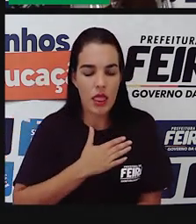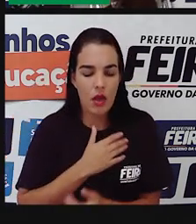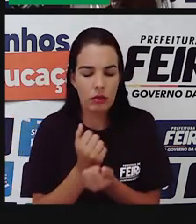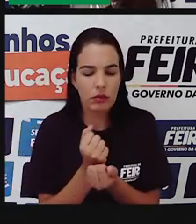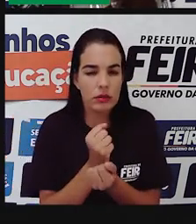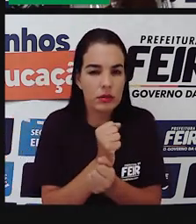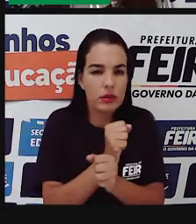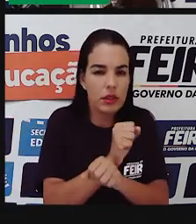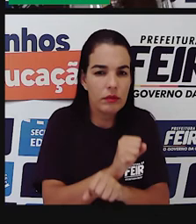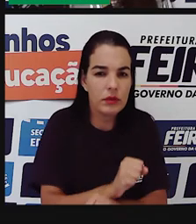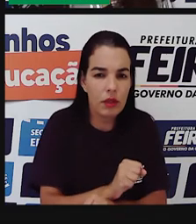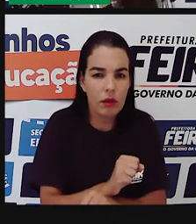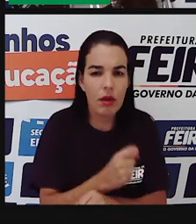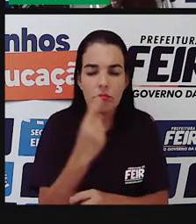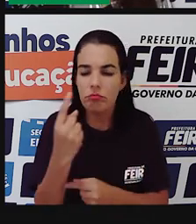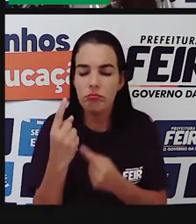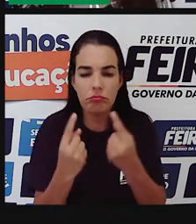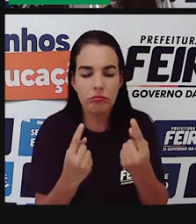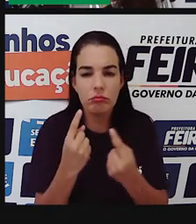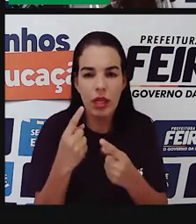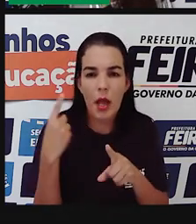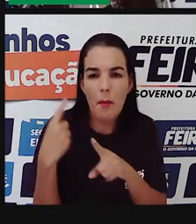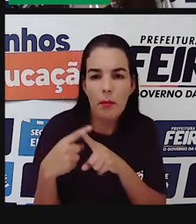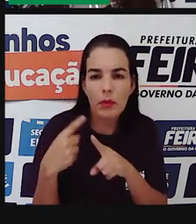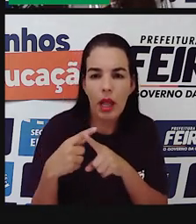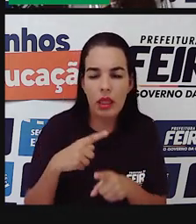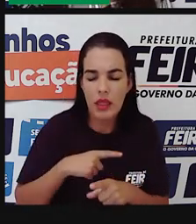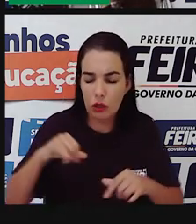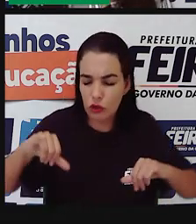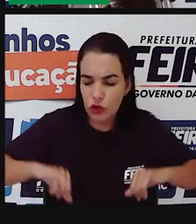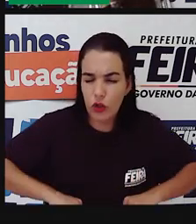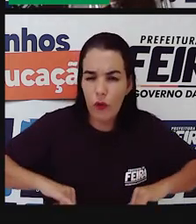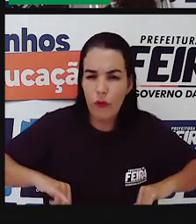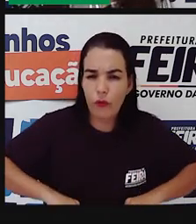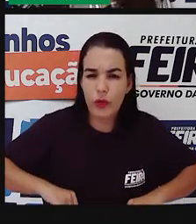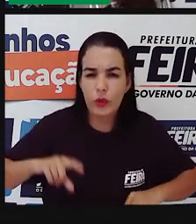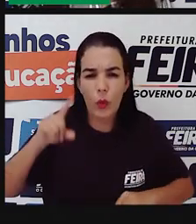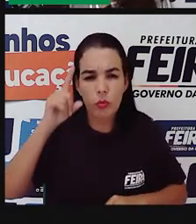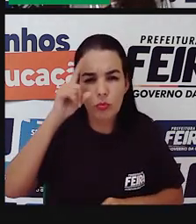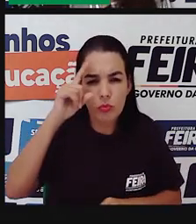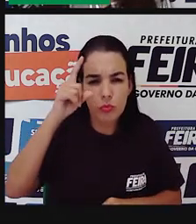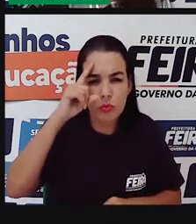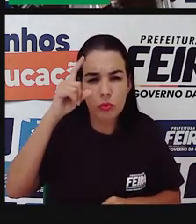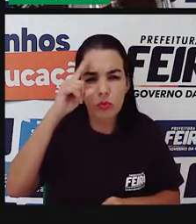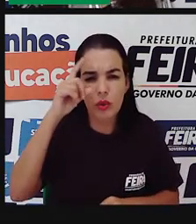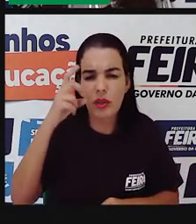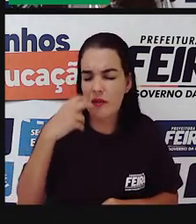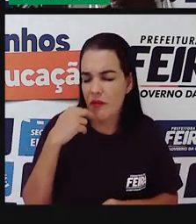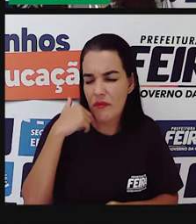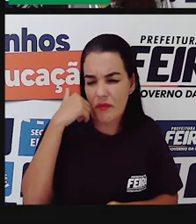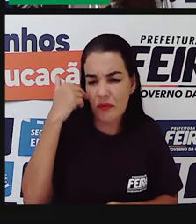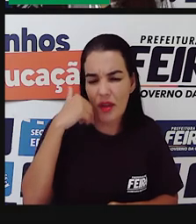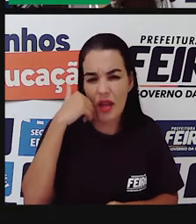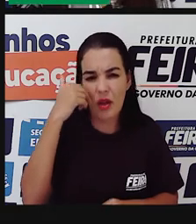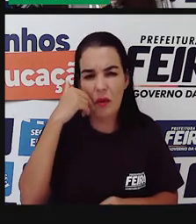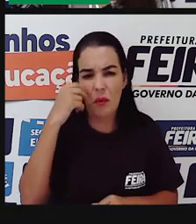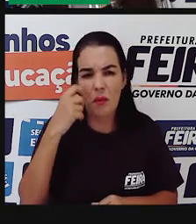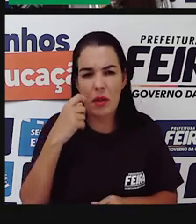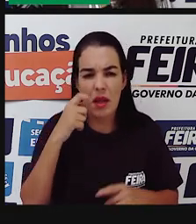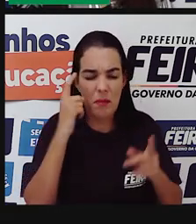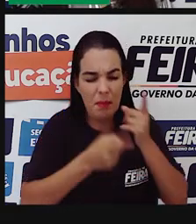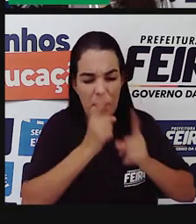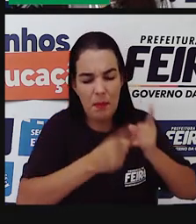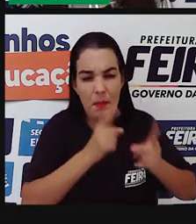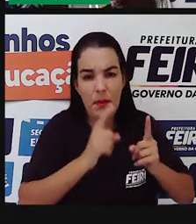é secular e, em virtude dela, temos sofrido todos os vexames e tiranias e, em virtude dela,